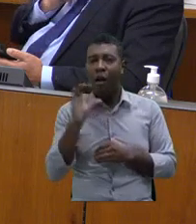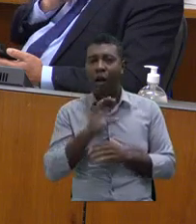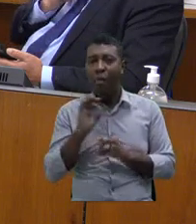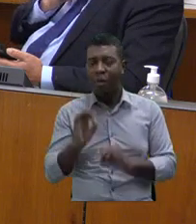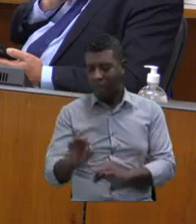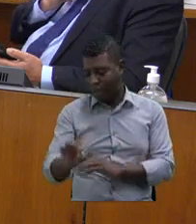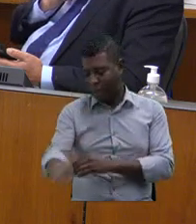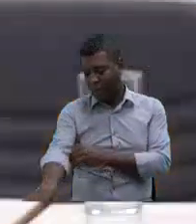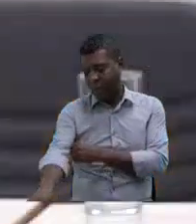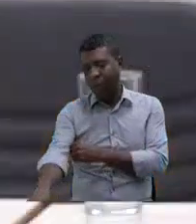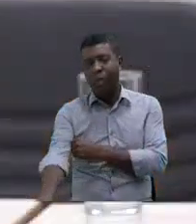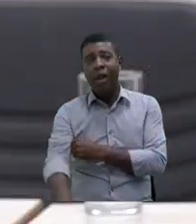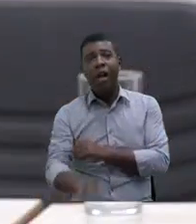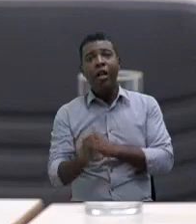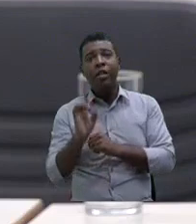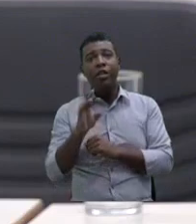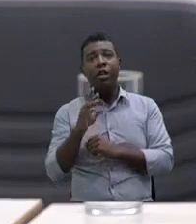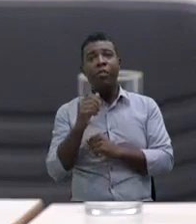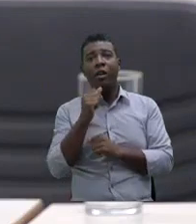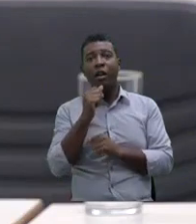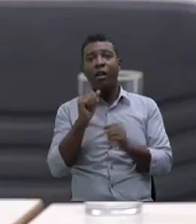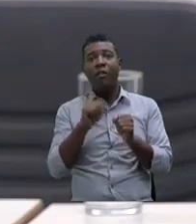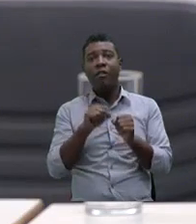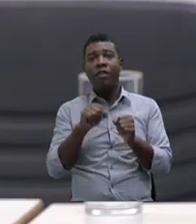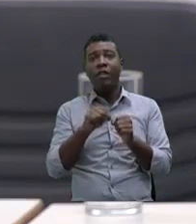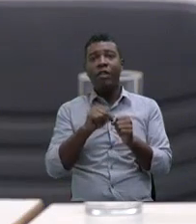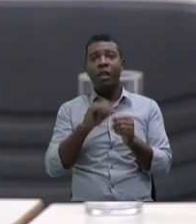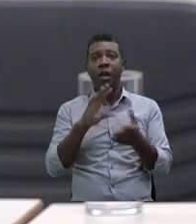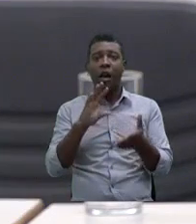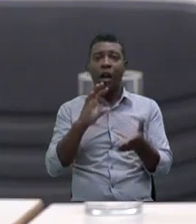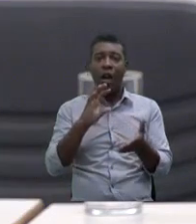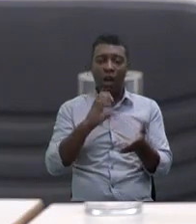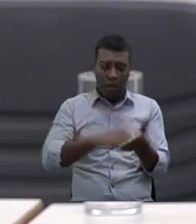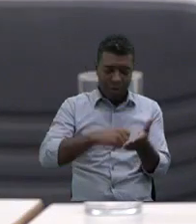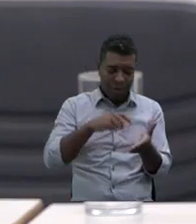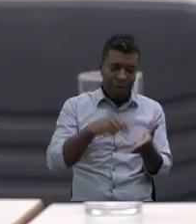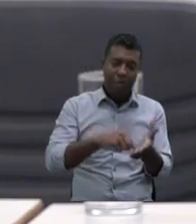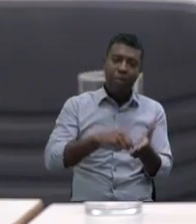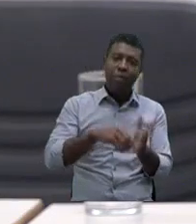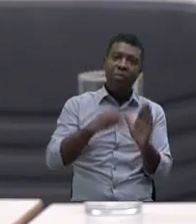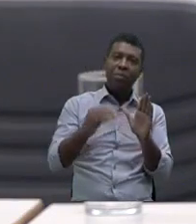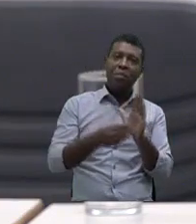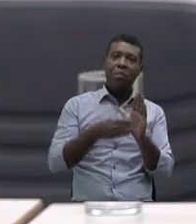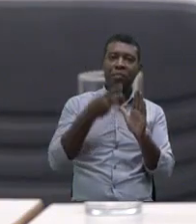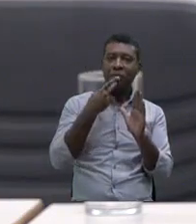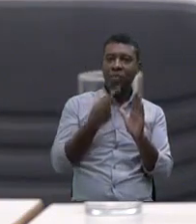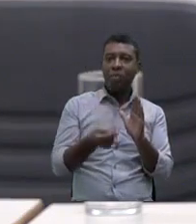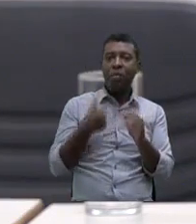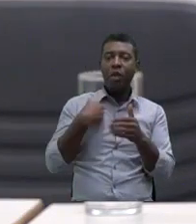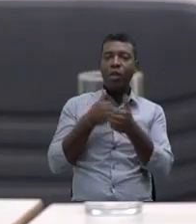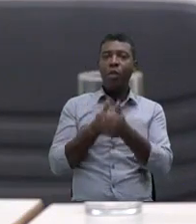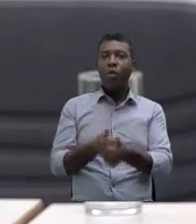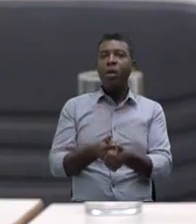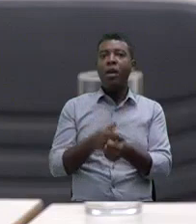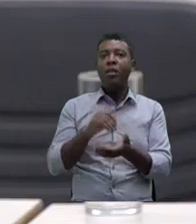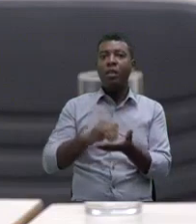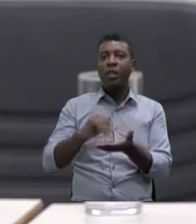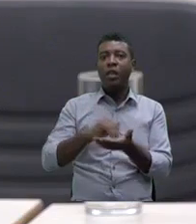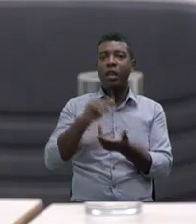para fazer um rápido e breve registro do que eu venho acompanhando o secretário